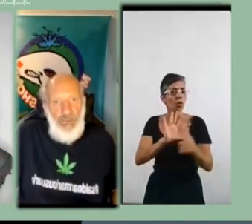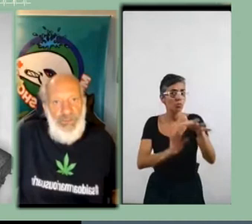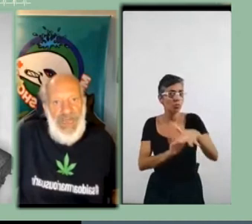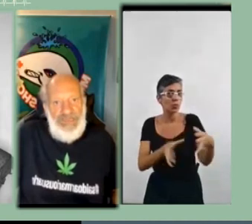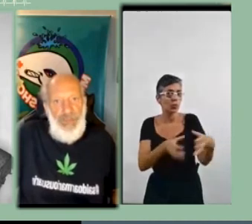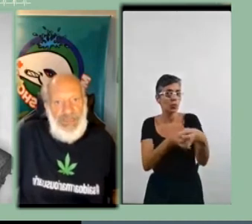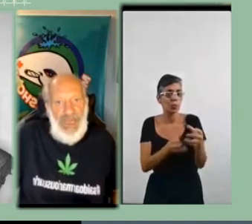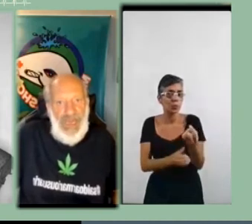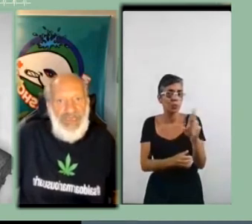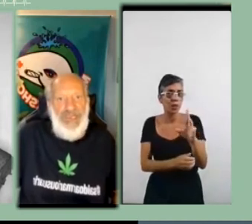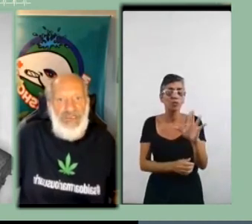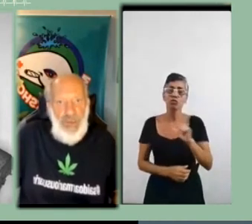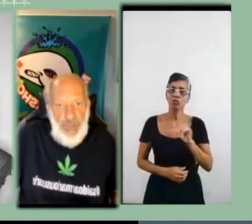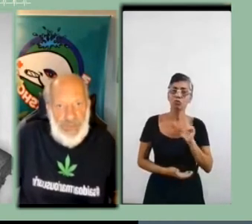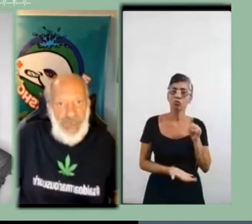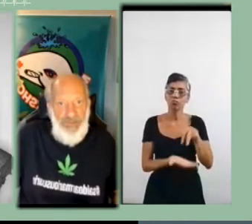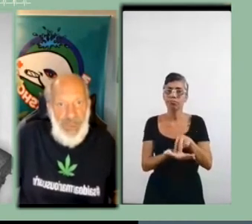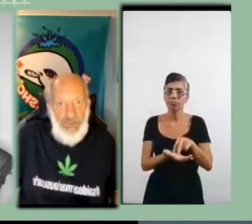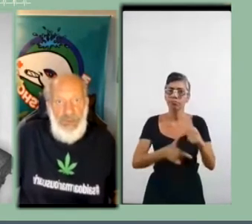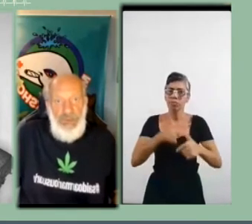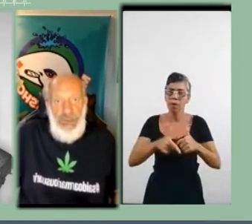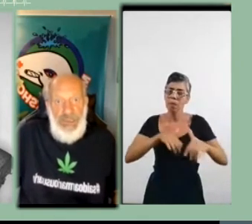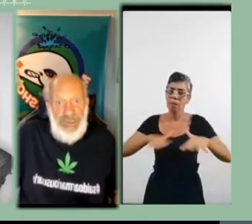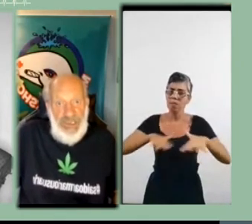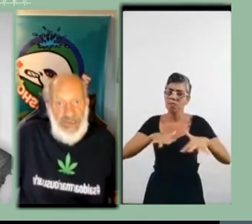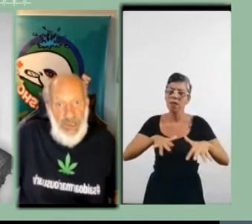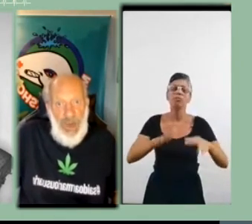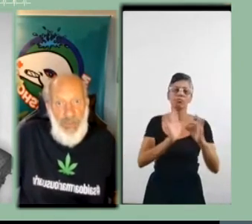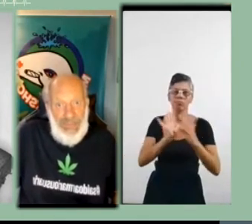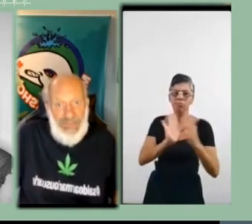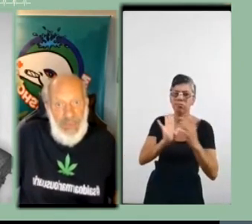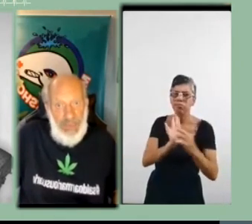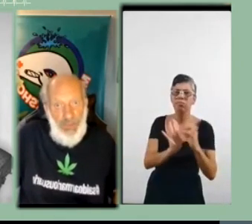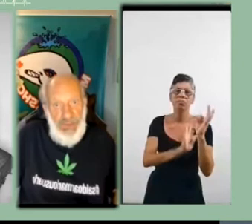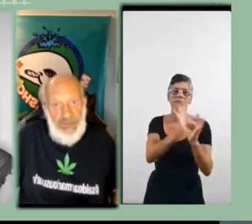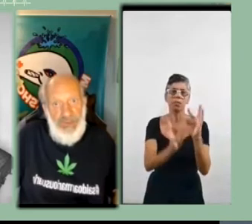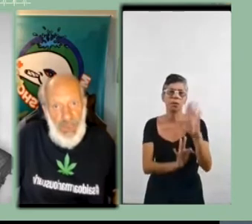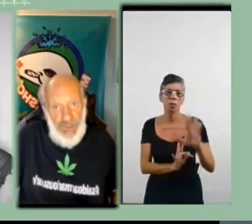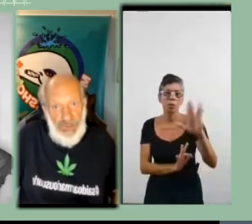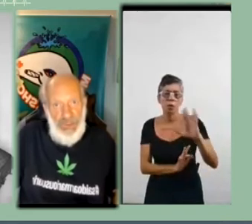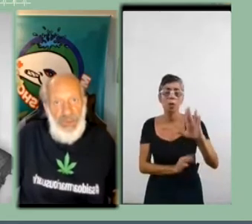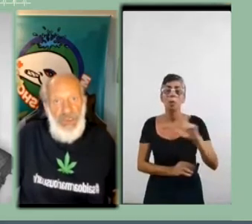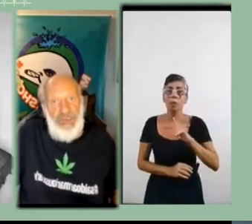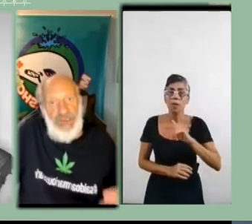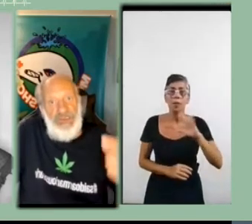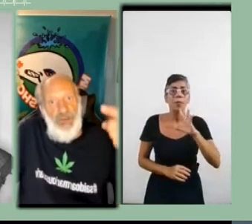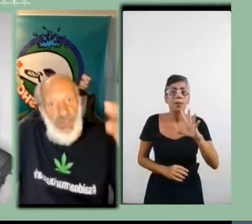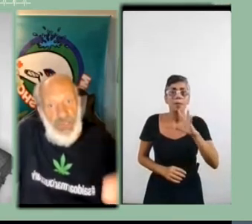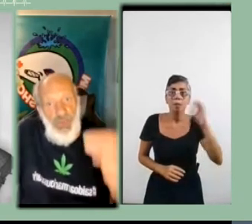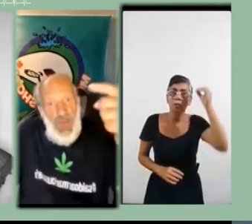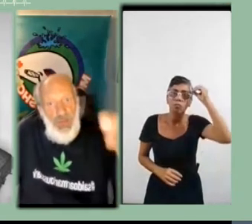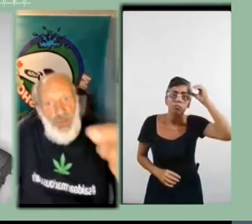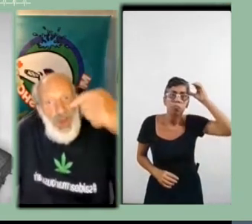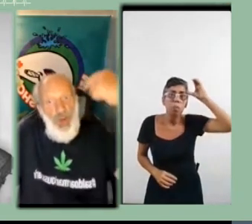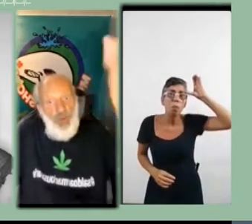entendeu? Nessa batalha, que já estão prescrevendo e que já estão armazenando conhecimentos e que já estão